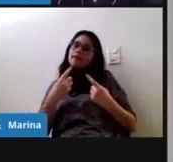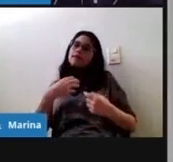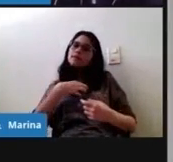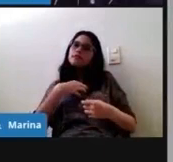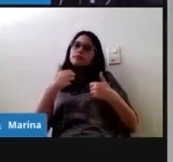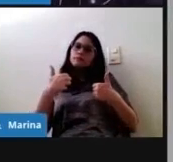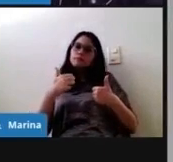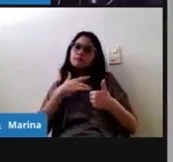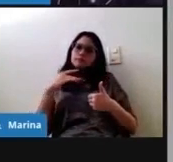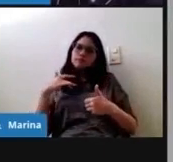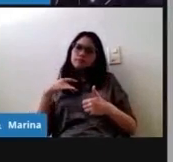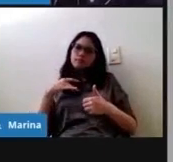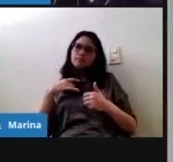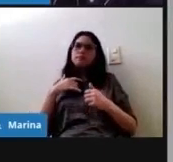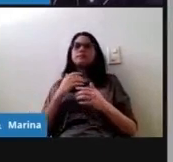mas